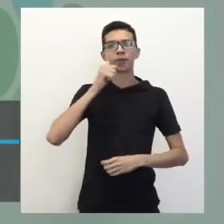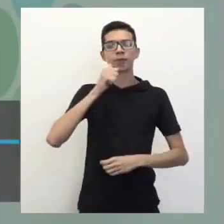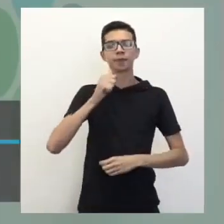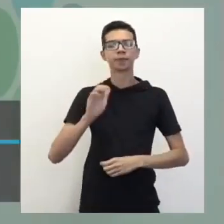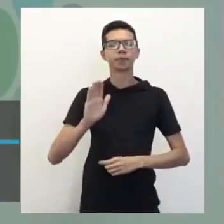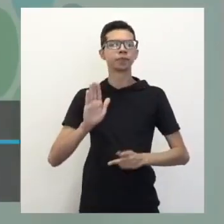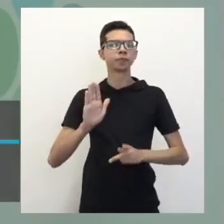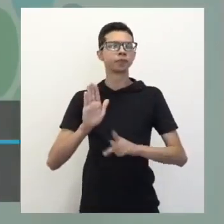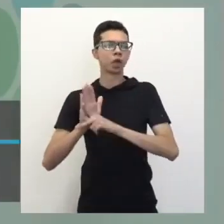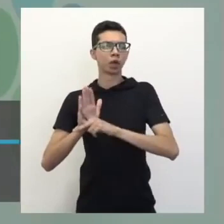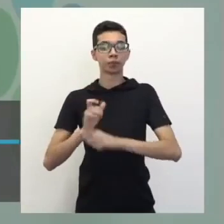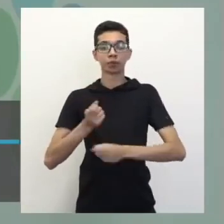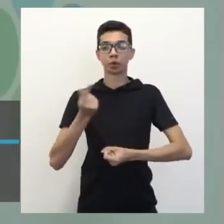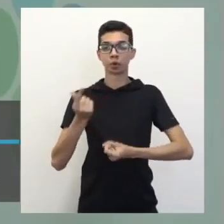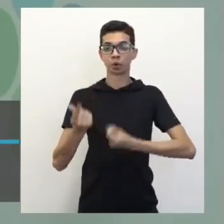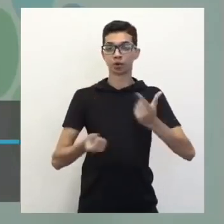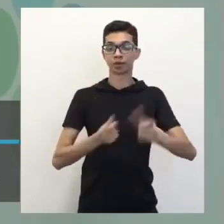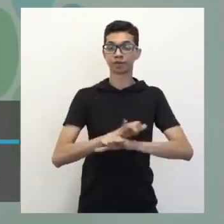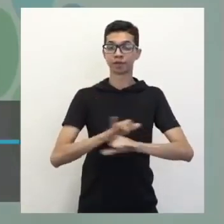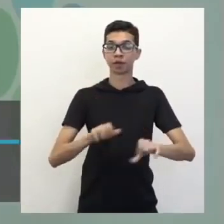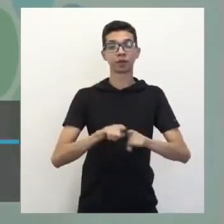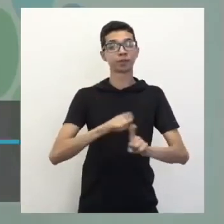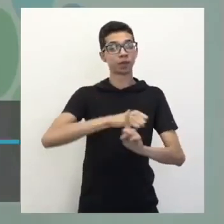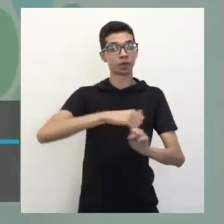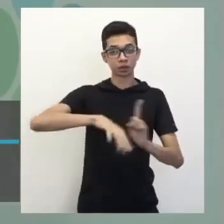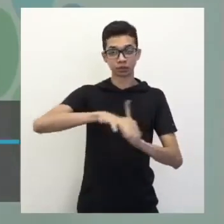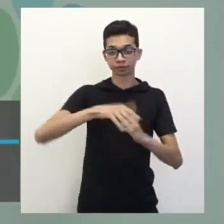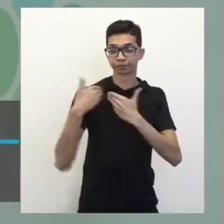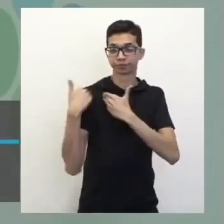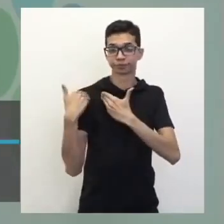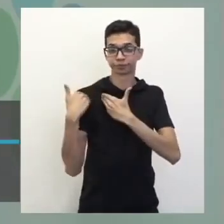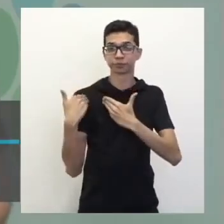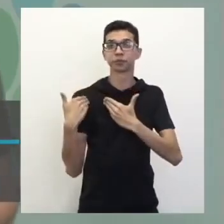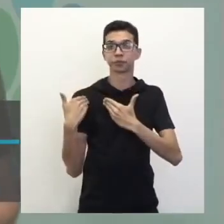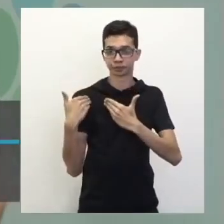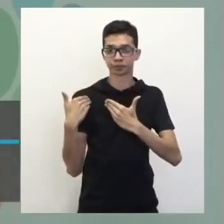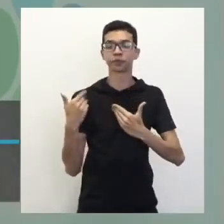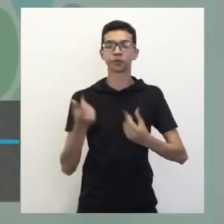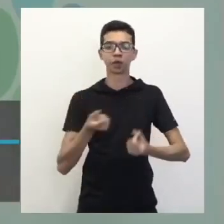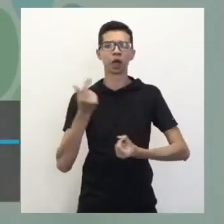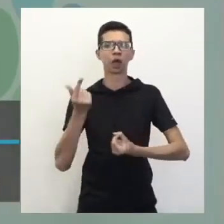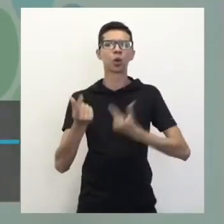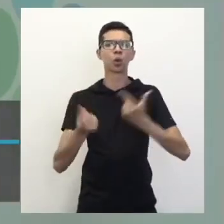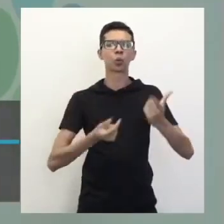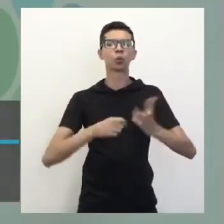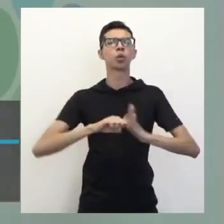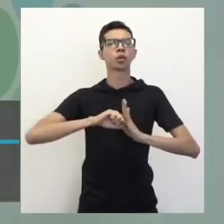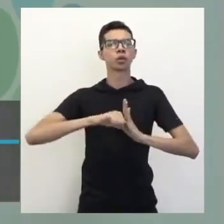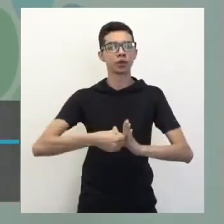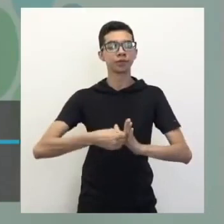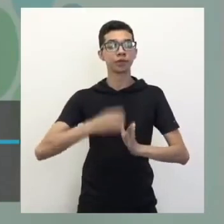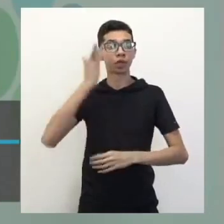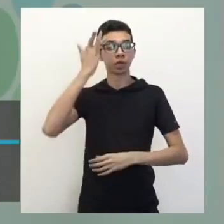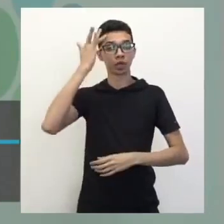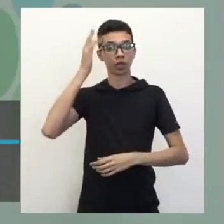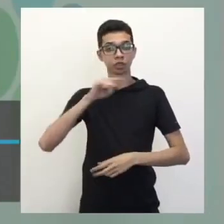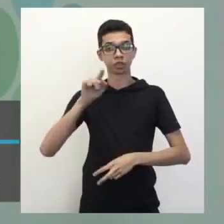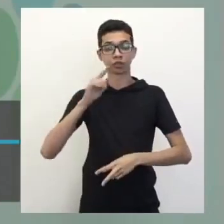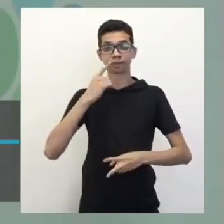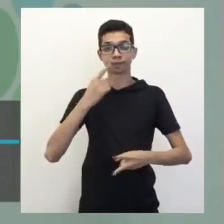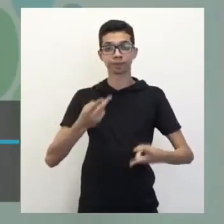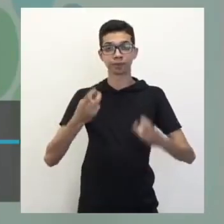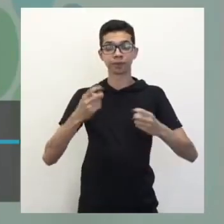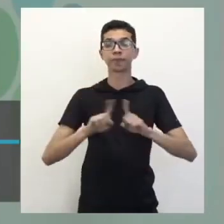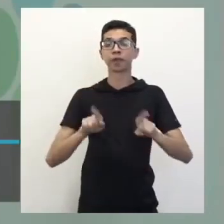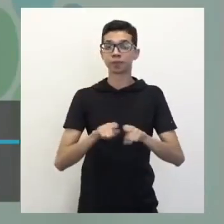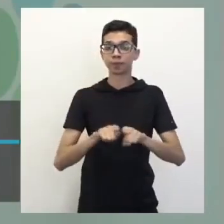vão dizer, é uma construção social. E aí mesmo, os que defendem essa visão, mesmo as diferenças biológicas que nós